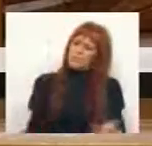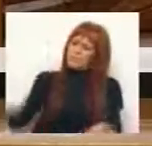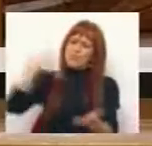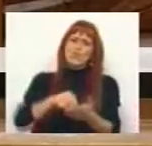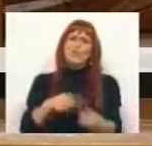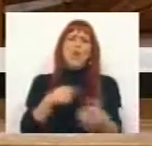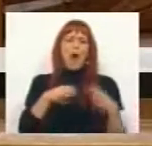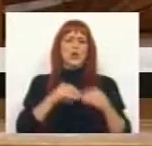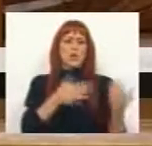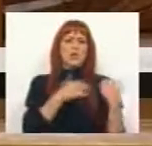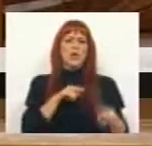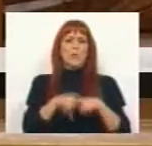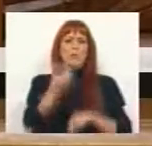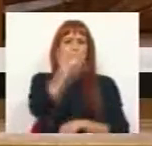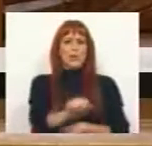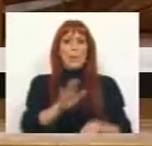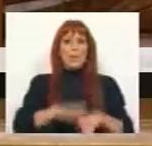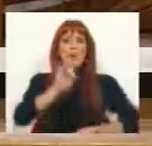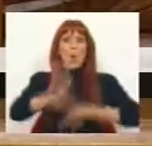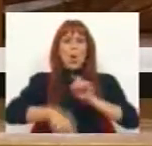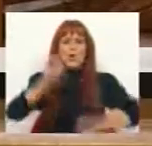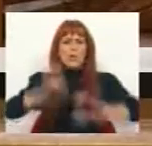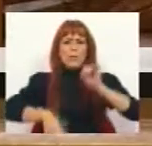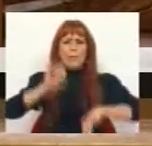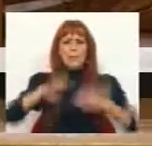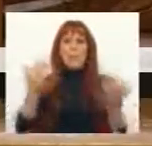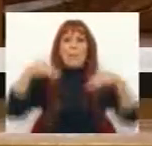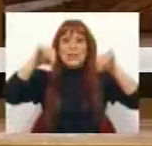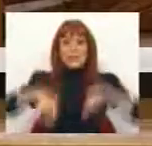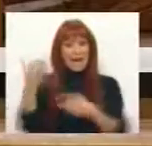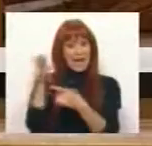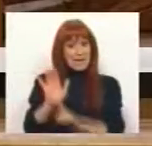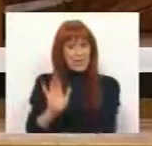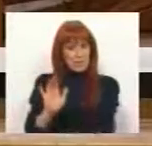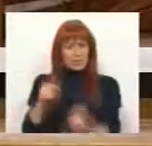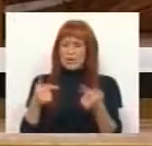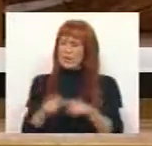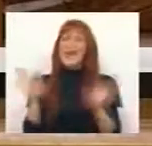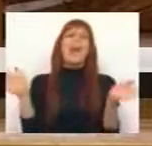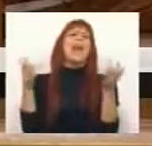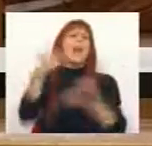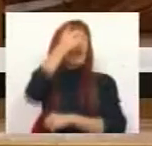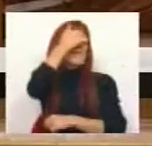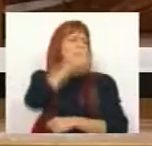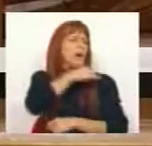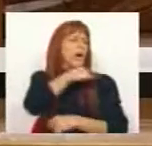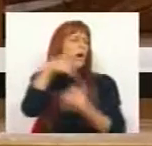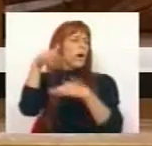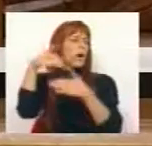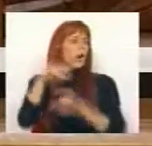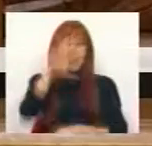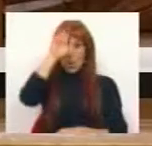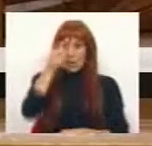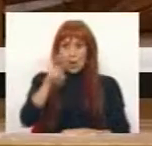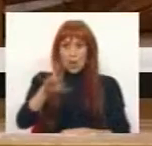venham a assumir as responsabilidades políticas sobre aquilo que se passou. Mas este caso, este leve fechar de olhos por parte